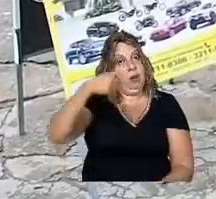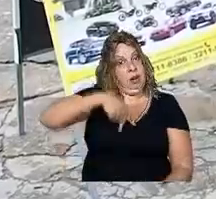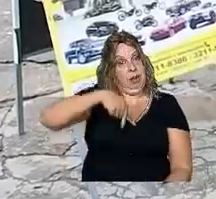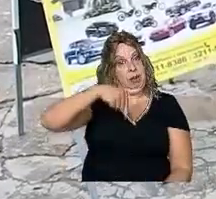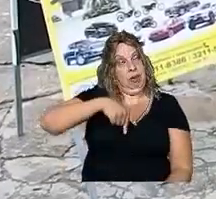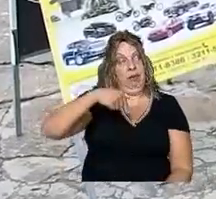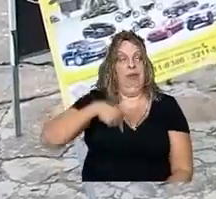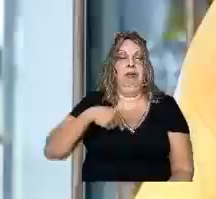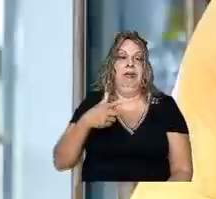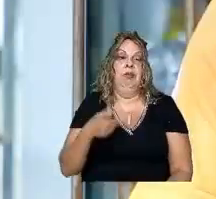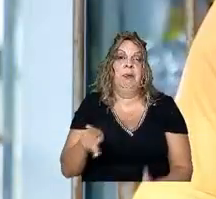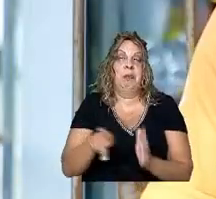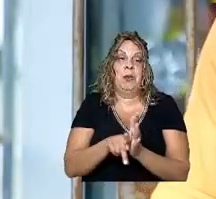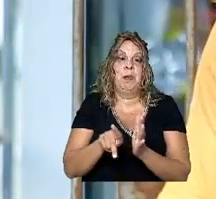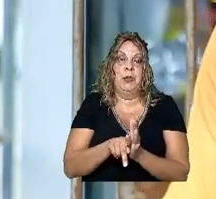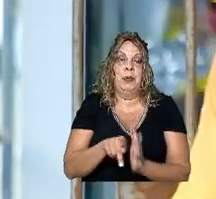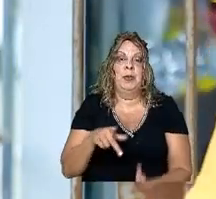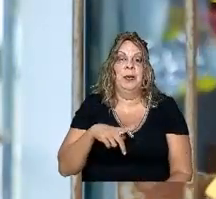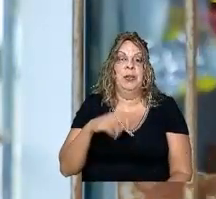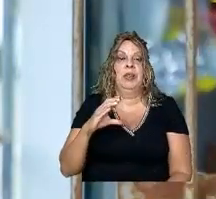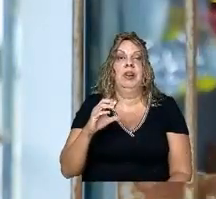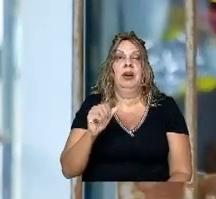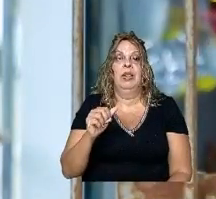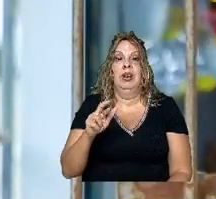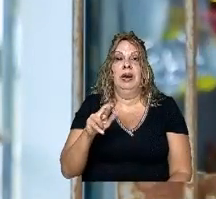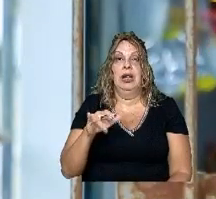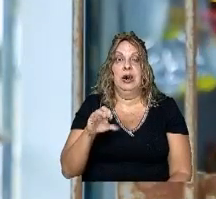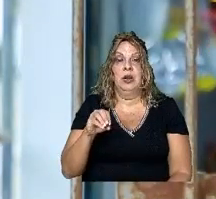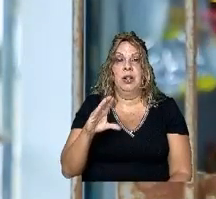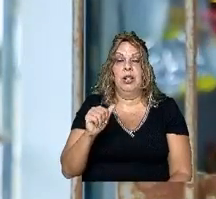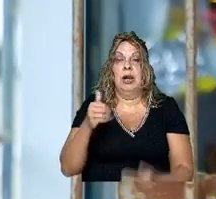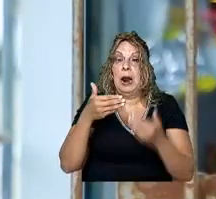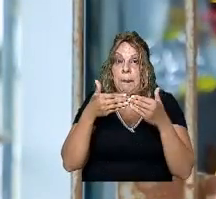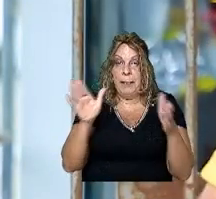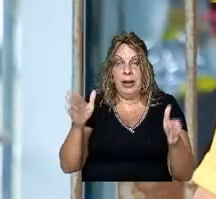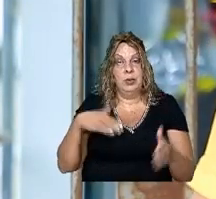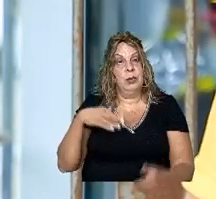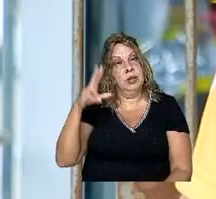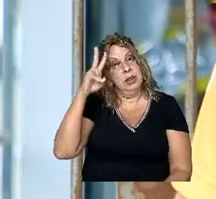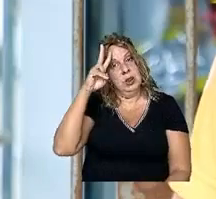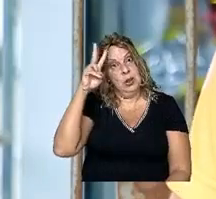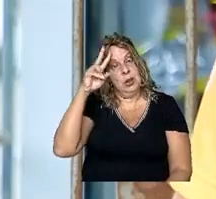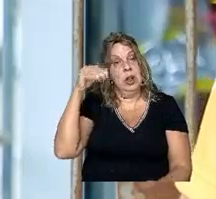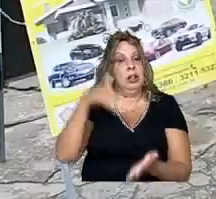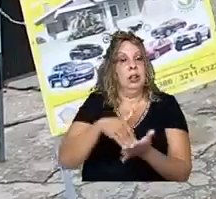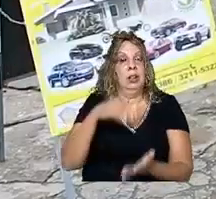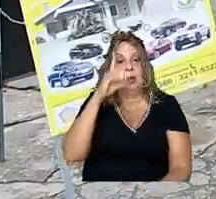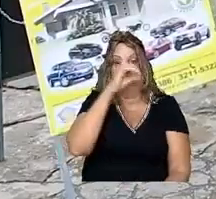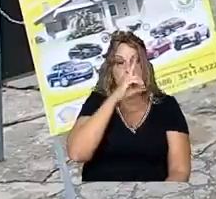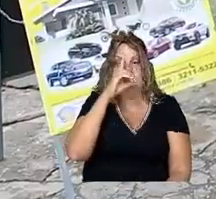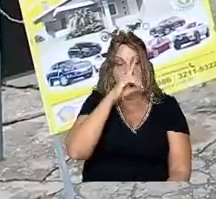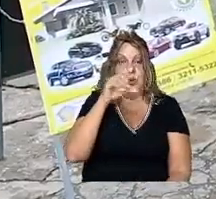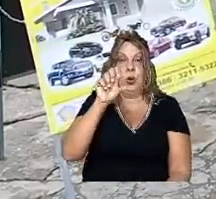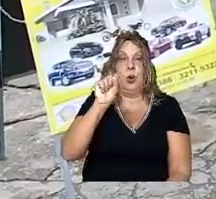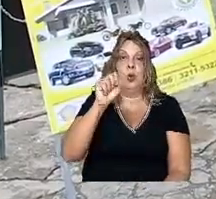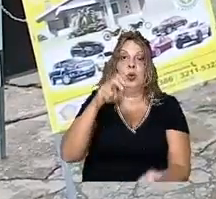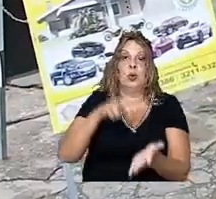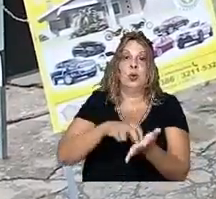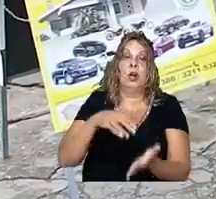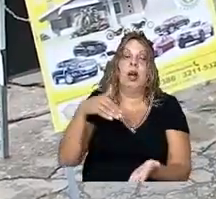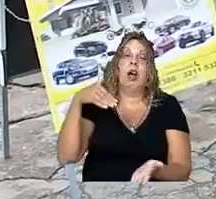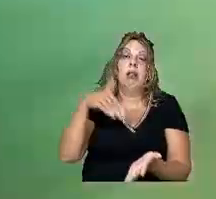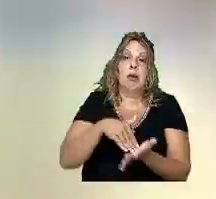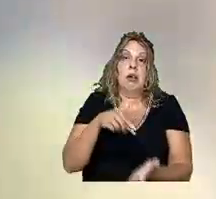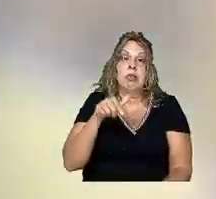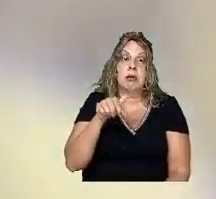na Mercearia do Carioca. Estamos abertos de segunda aos domingos, de 8 às